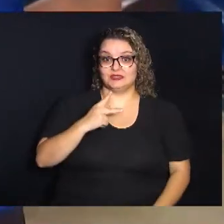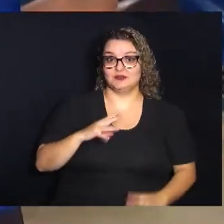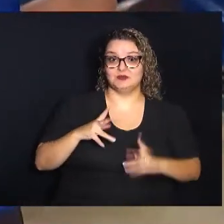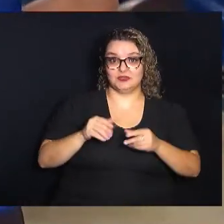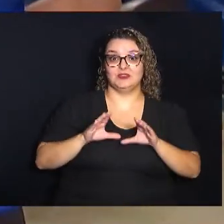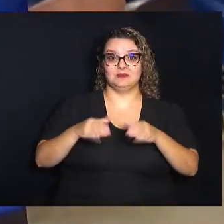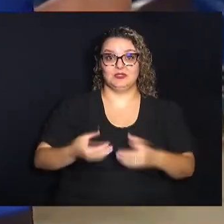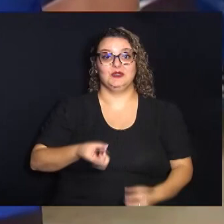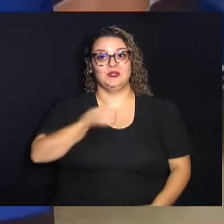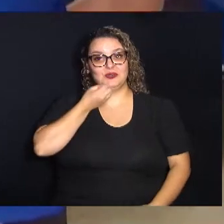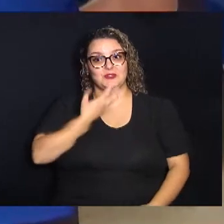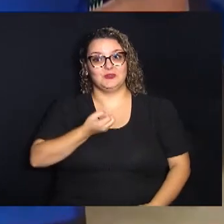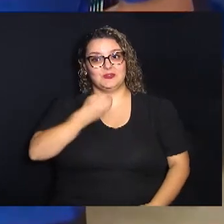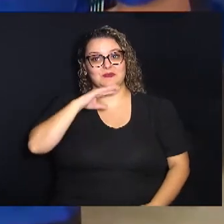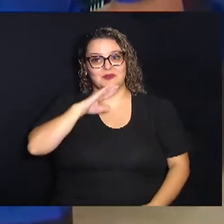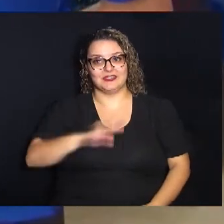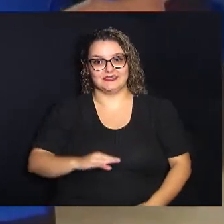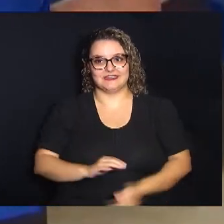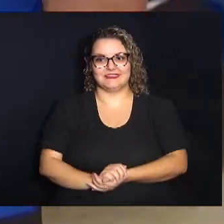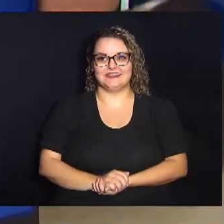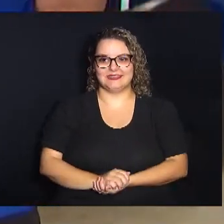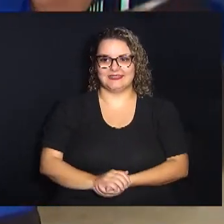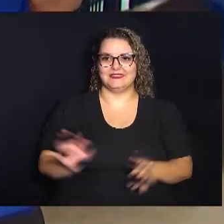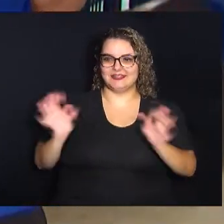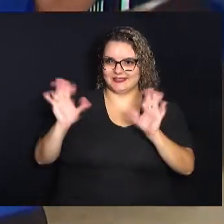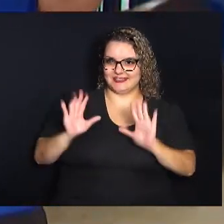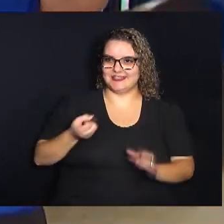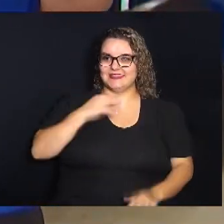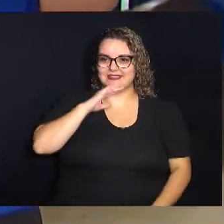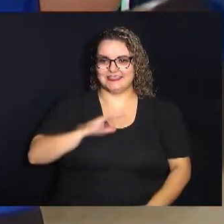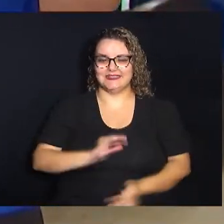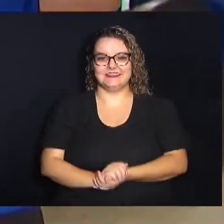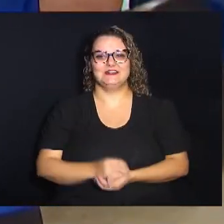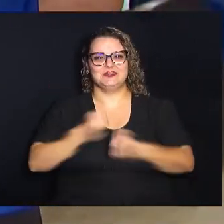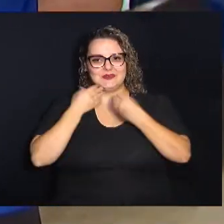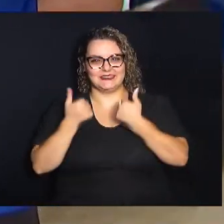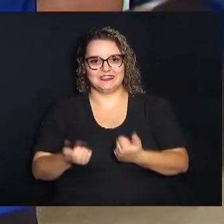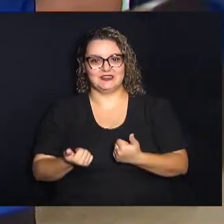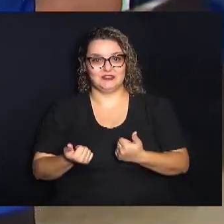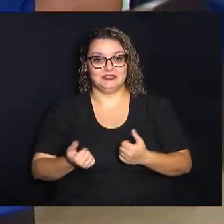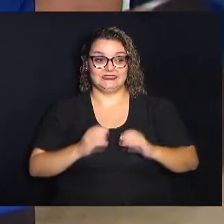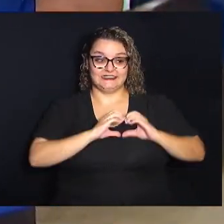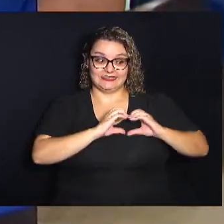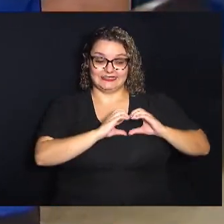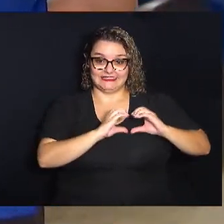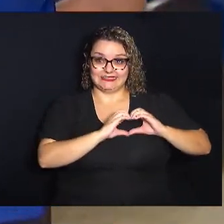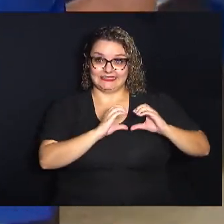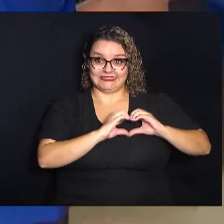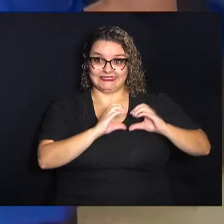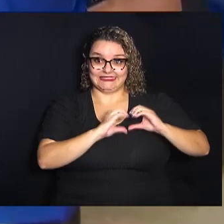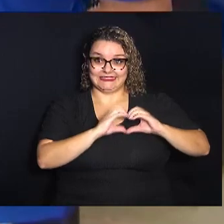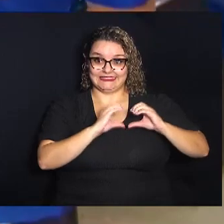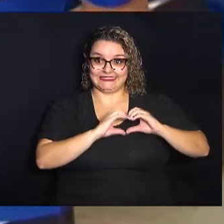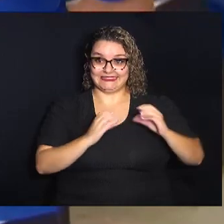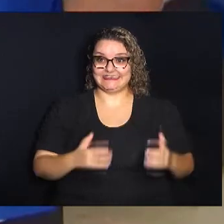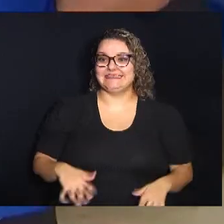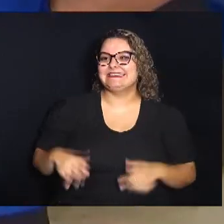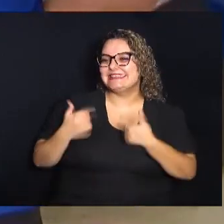equipe. Tudo bem? Boa tarde para você, Gonçalves. Oi, boa tarde, tudo bem? Bom, certamente o coração aí tá batendo mais forte